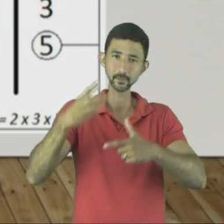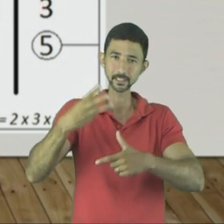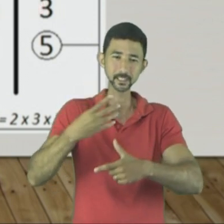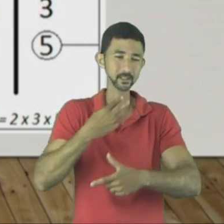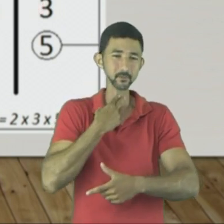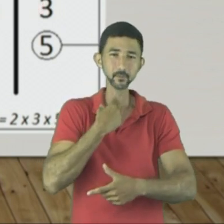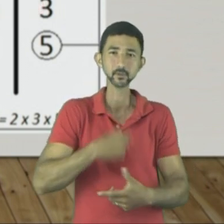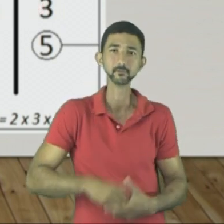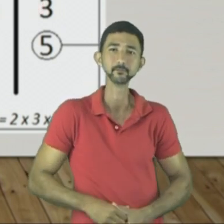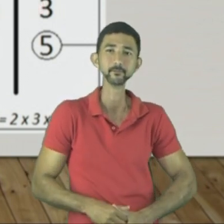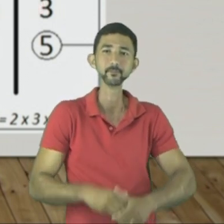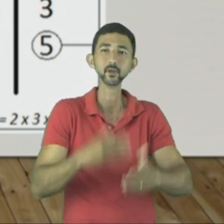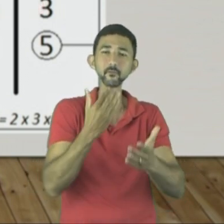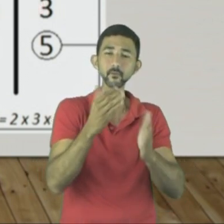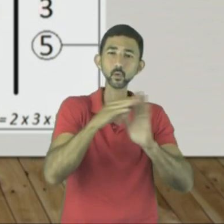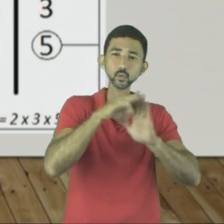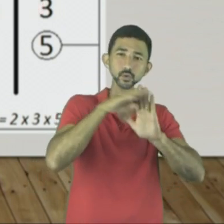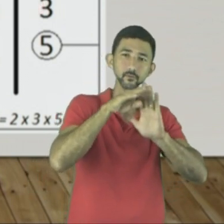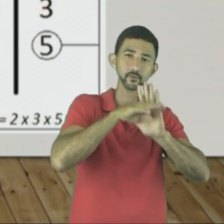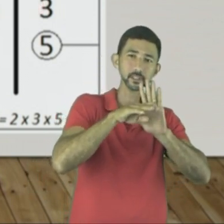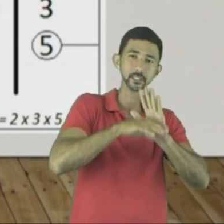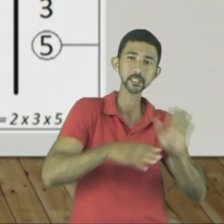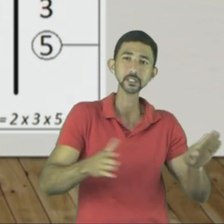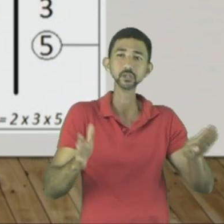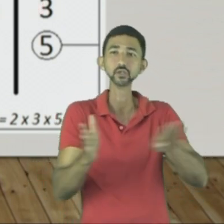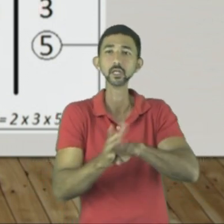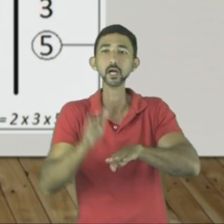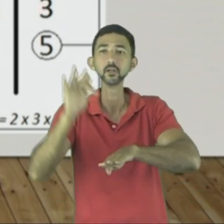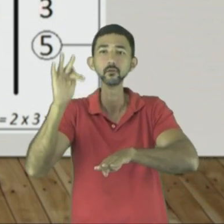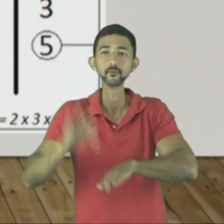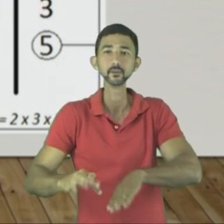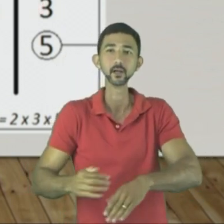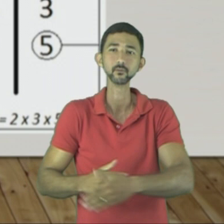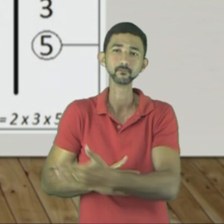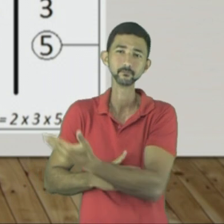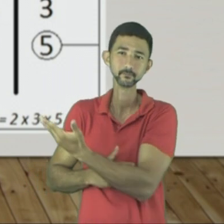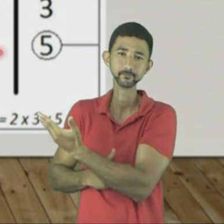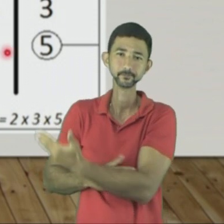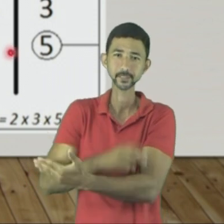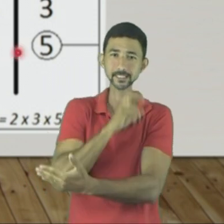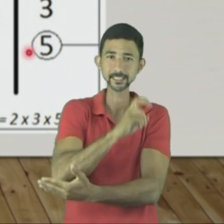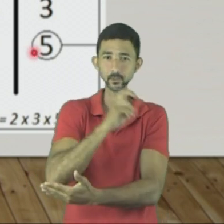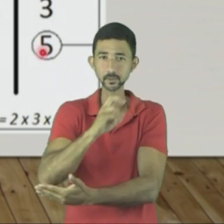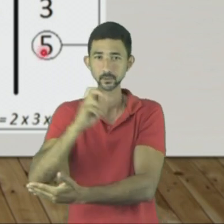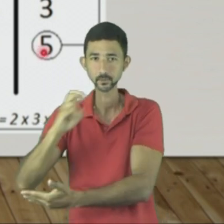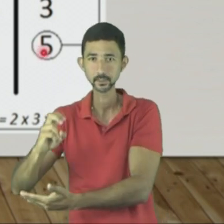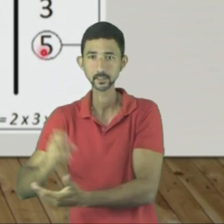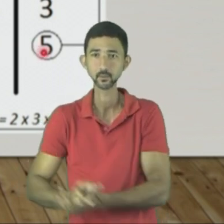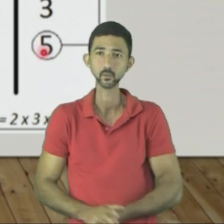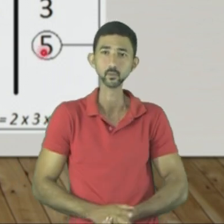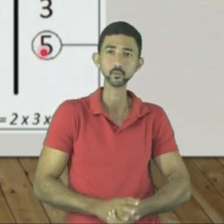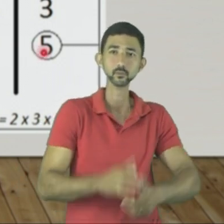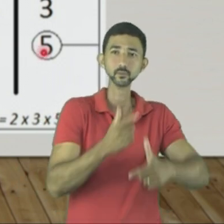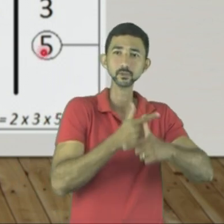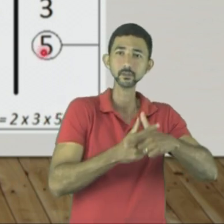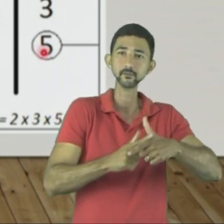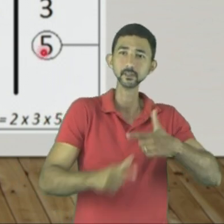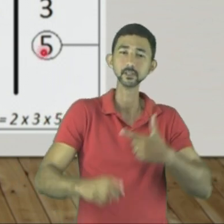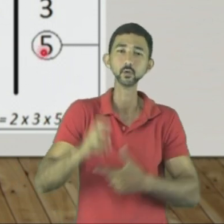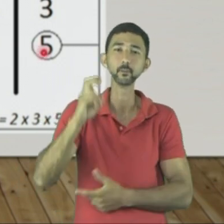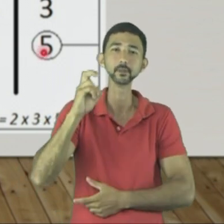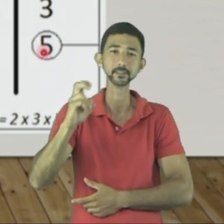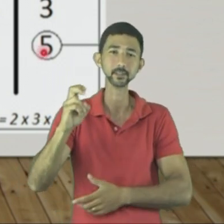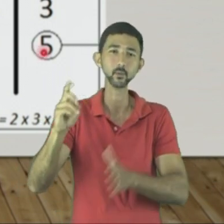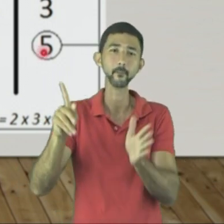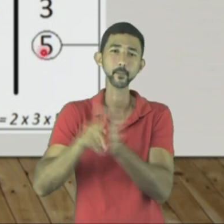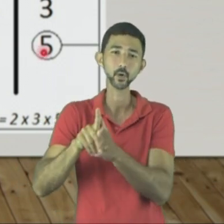Vou dividindo até chegar esse momento aqui, ó, que eu tenho 5, 5 e 5. E eu acabei dividindo por